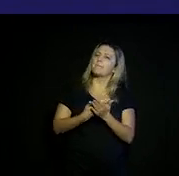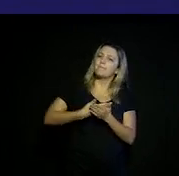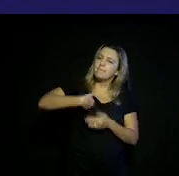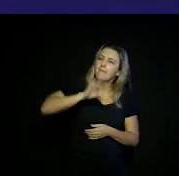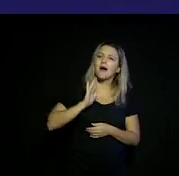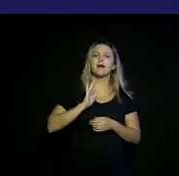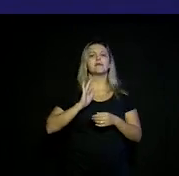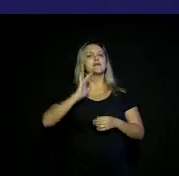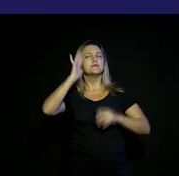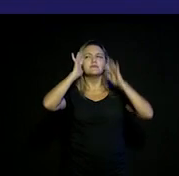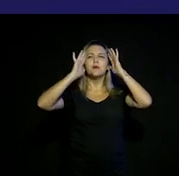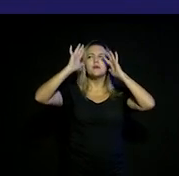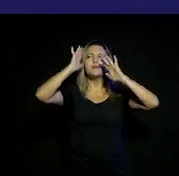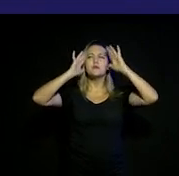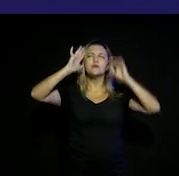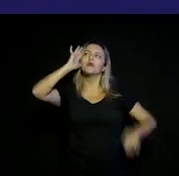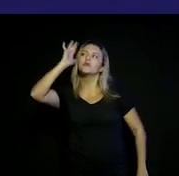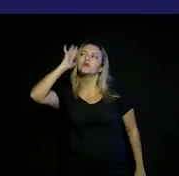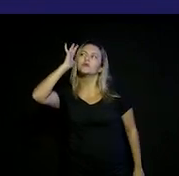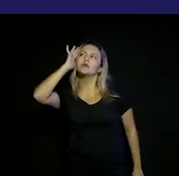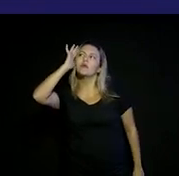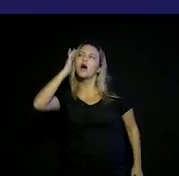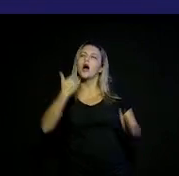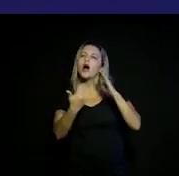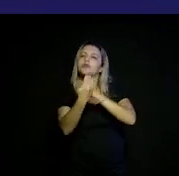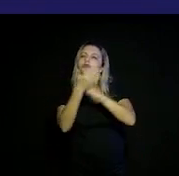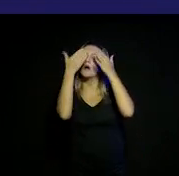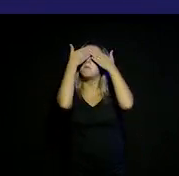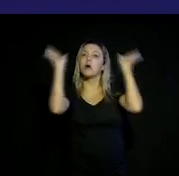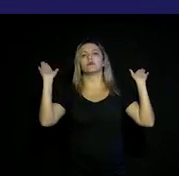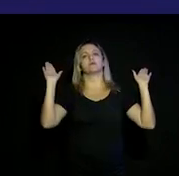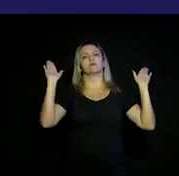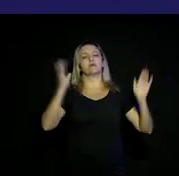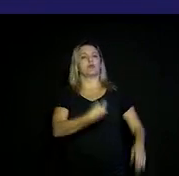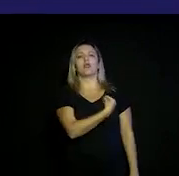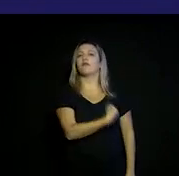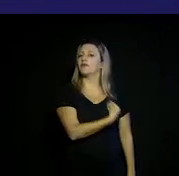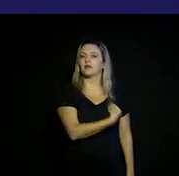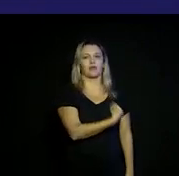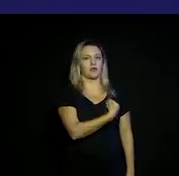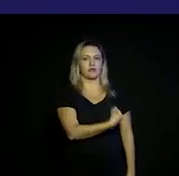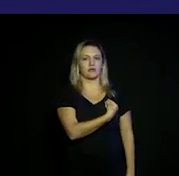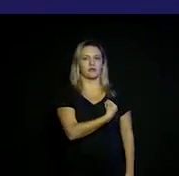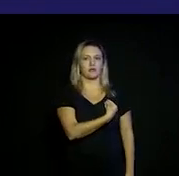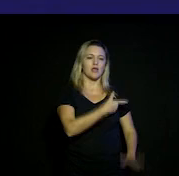autores. Porque aquilo expande a sua visão de uma maneira que nenhuma técnica operacional jamais vai chegar nem